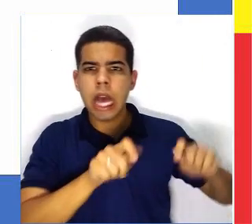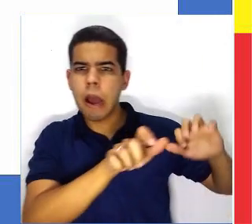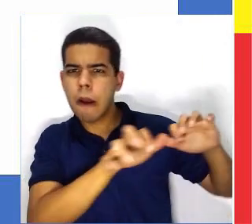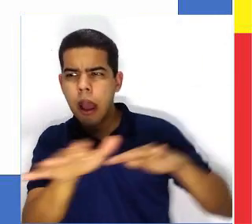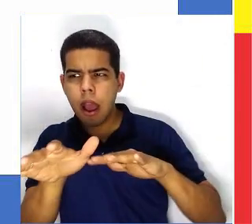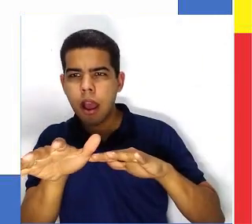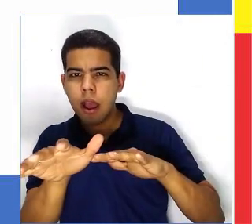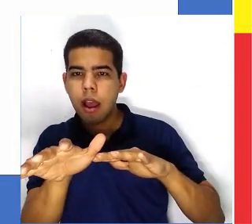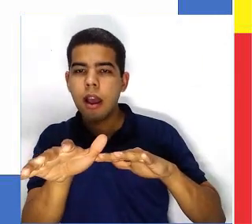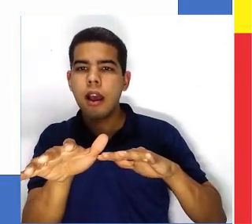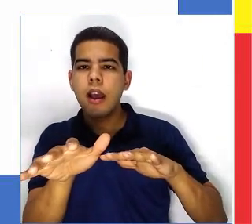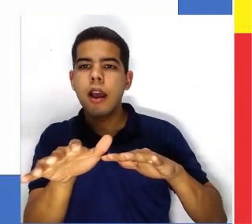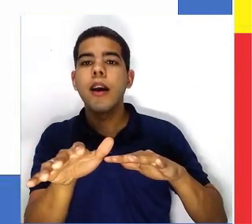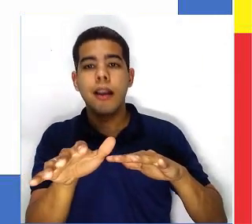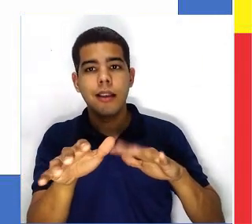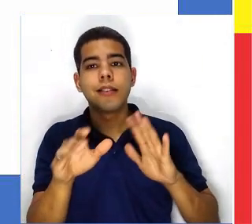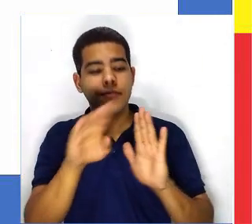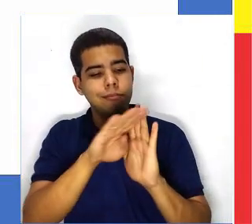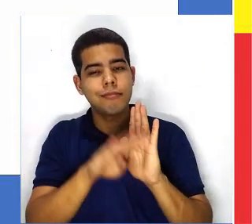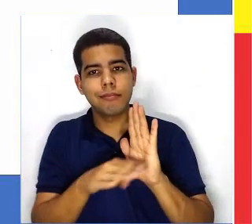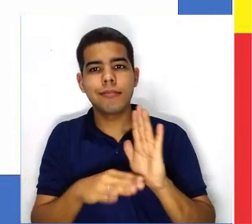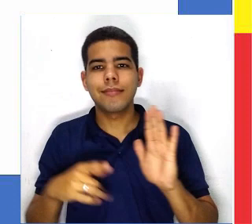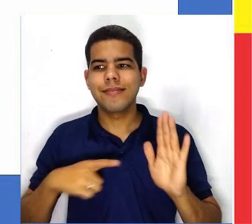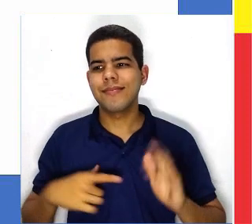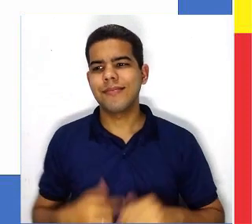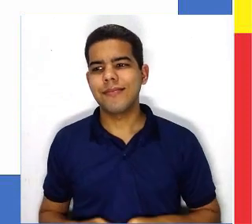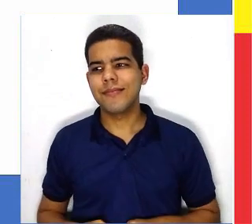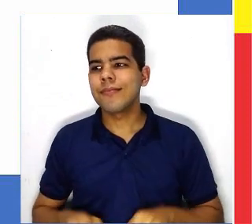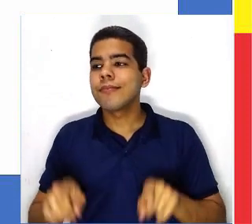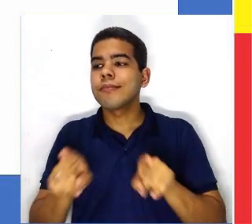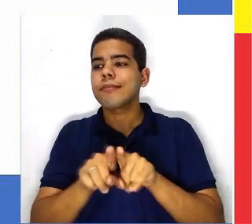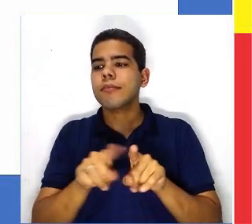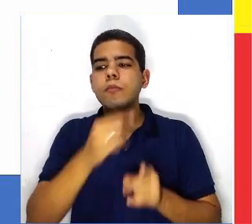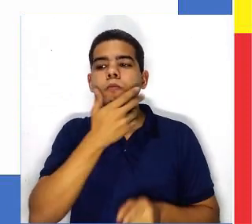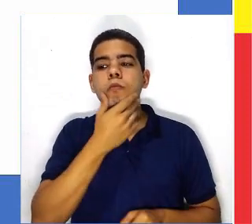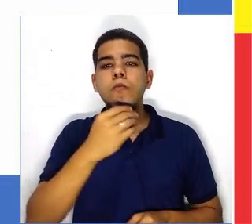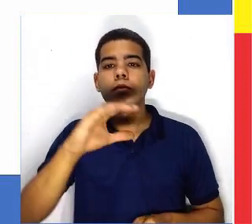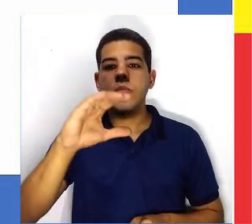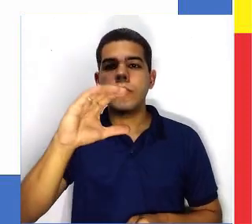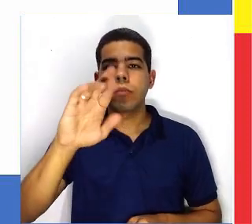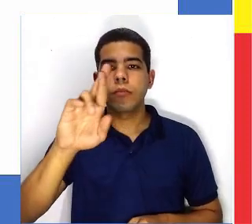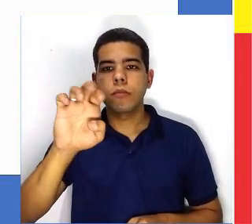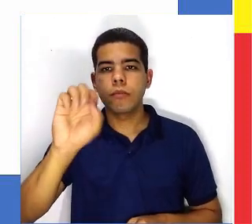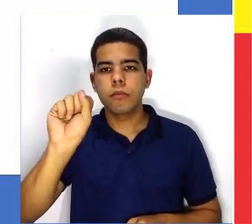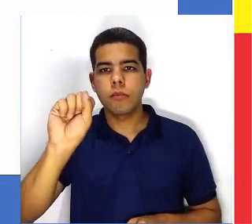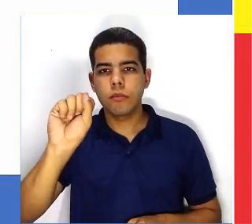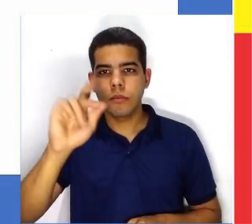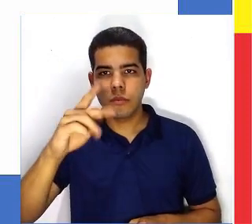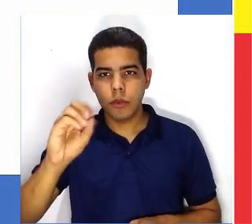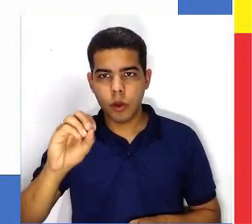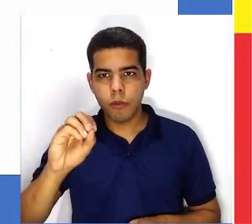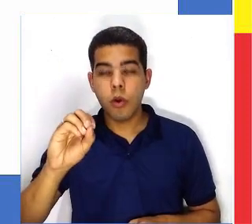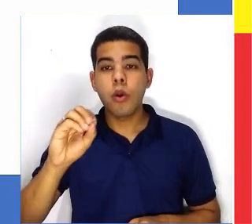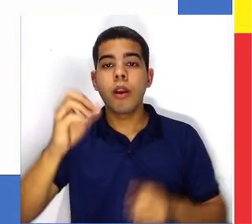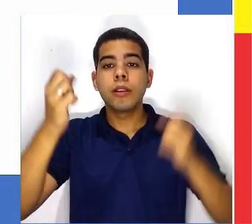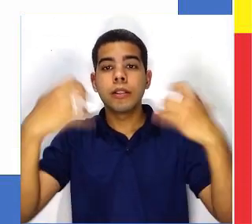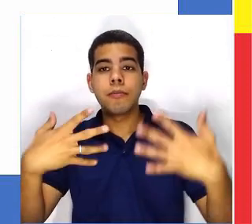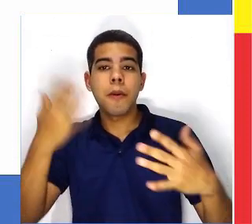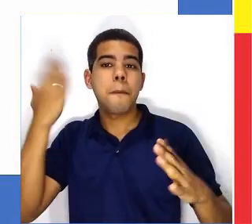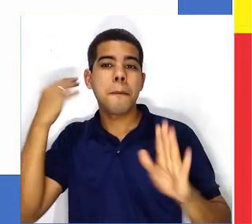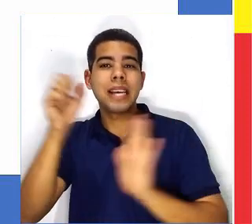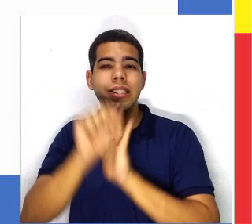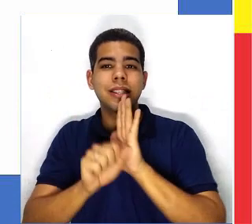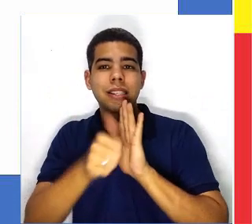guerrear. Crespo informa que no século XVI começaram a surgir as primeiras análises sistemáticas de